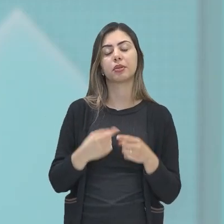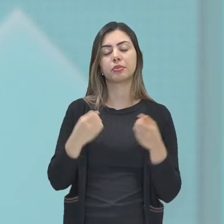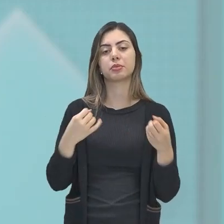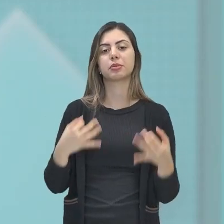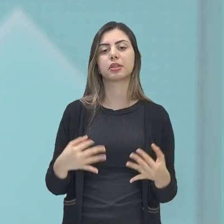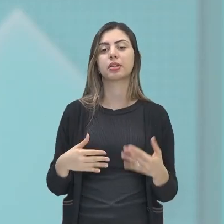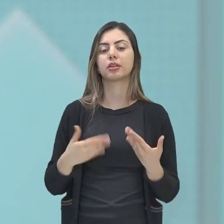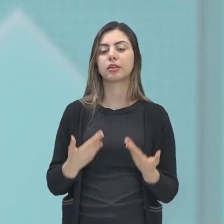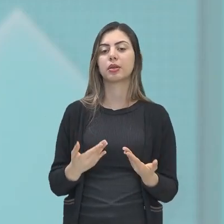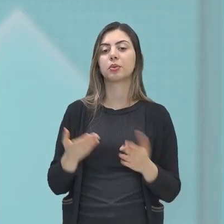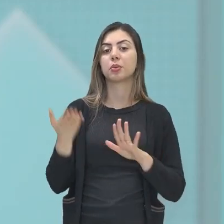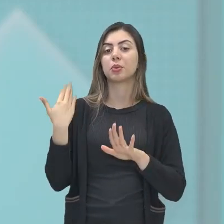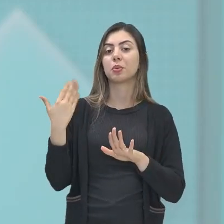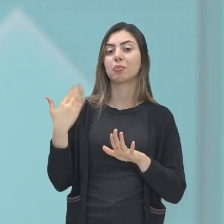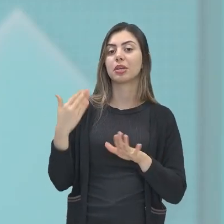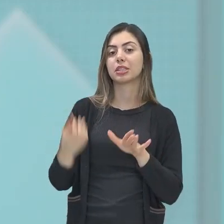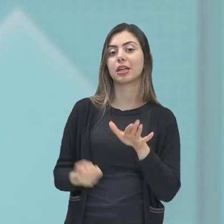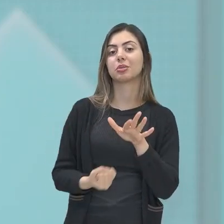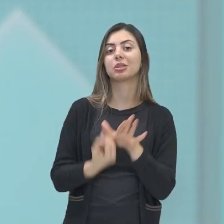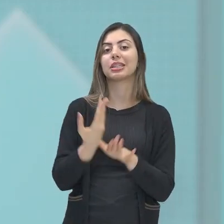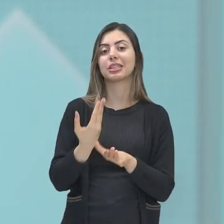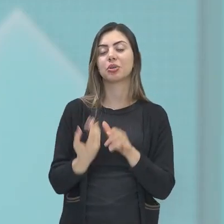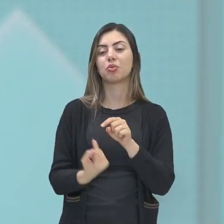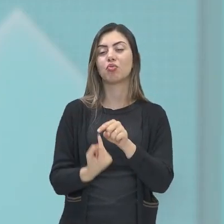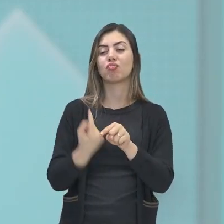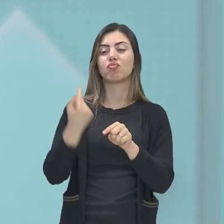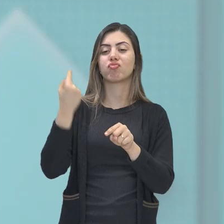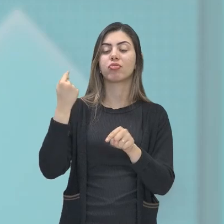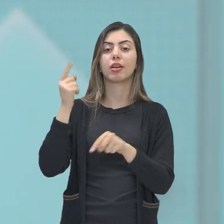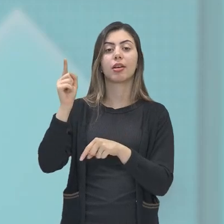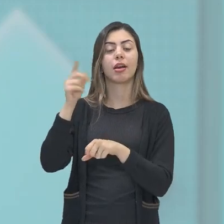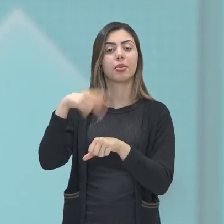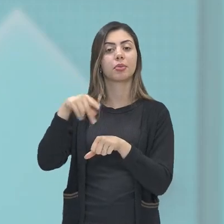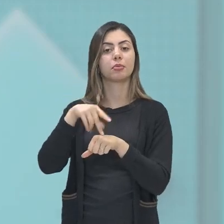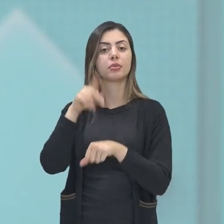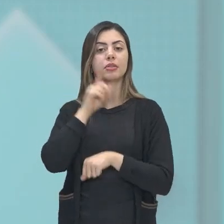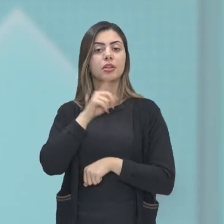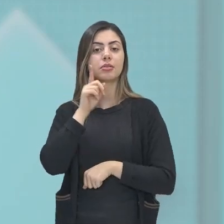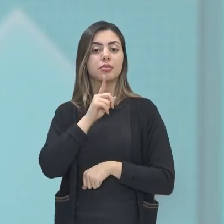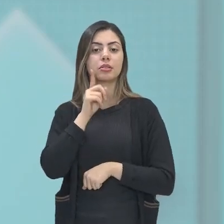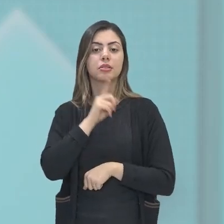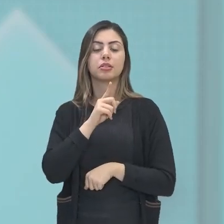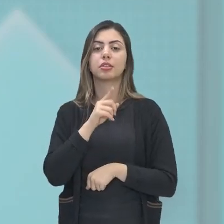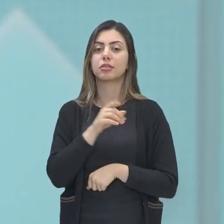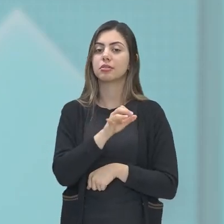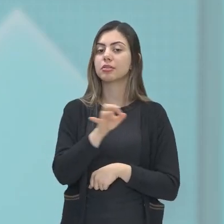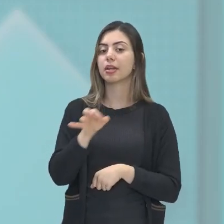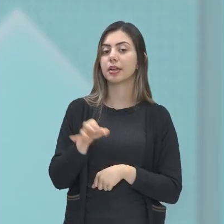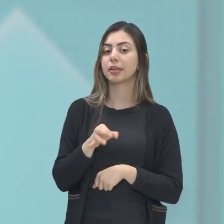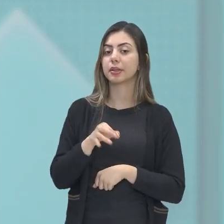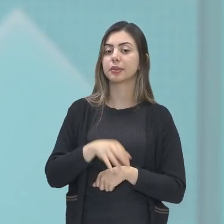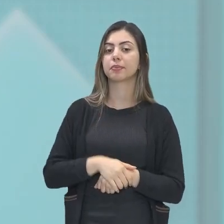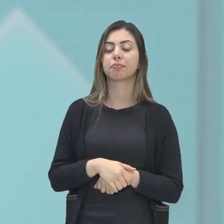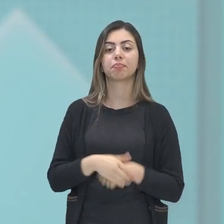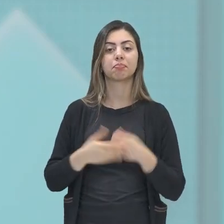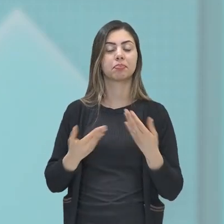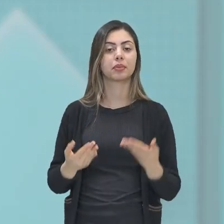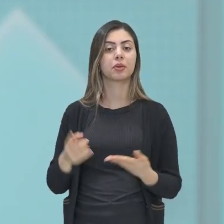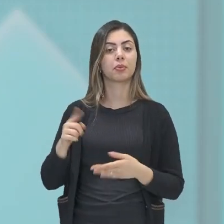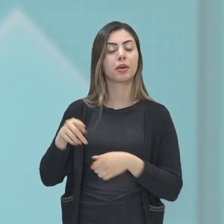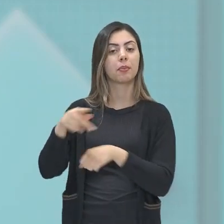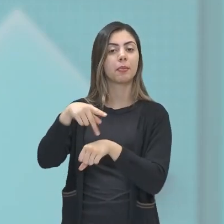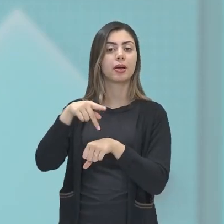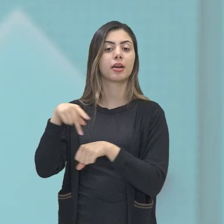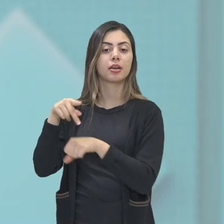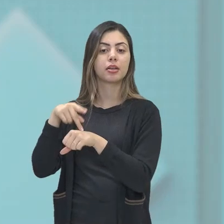ele foi criado lá nos Estados Unidos, nos países onde